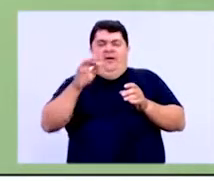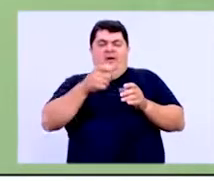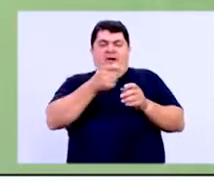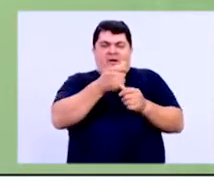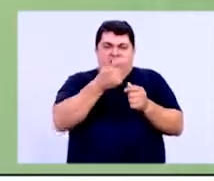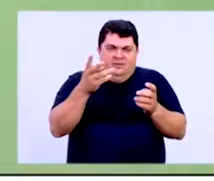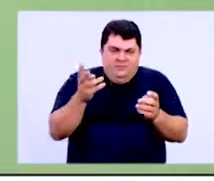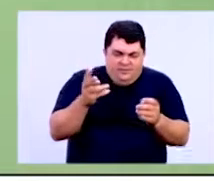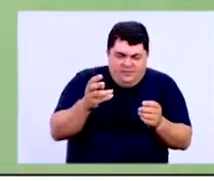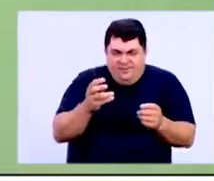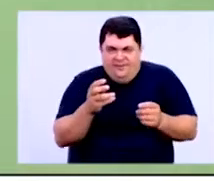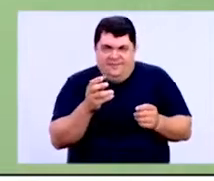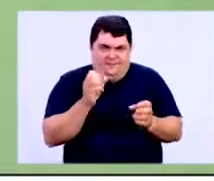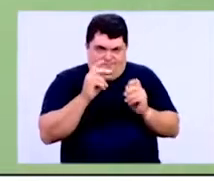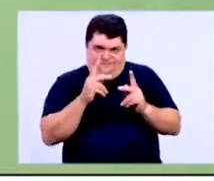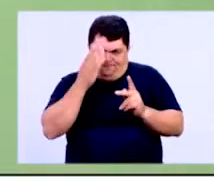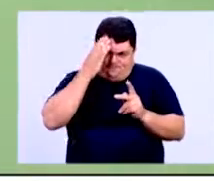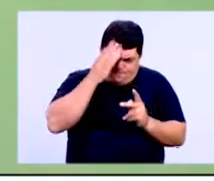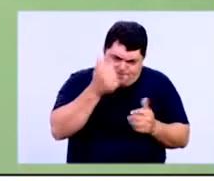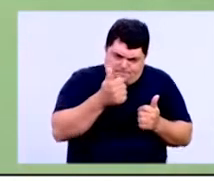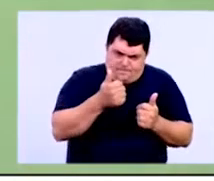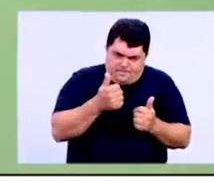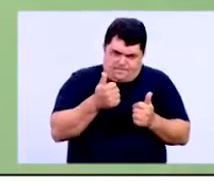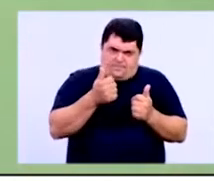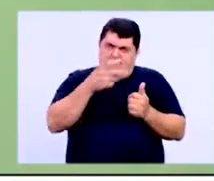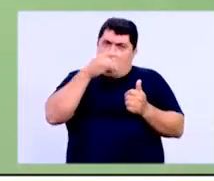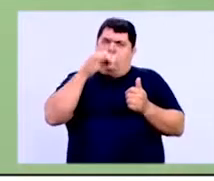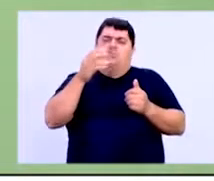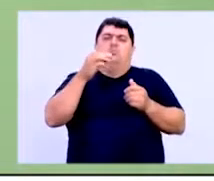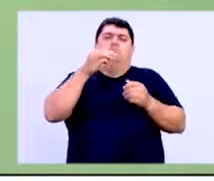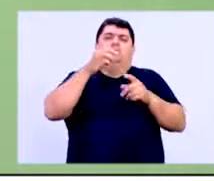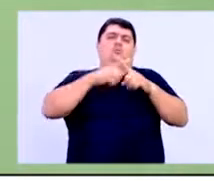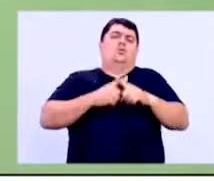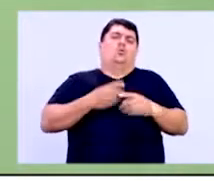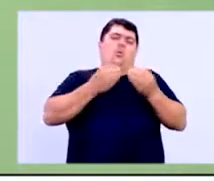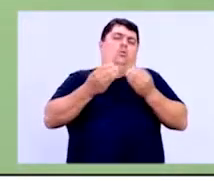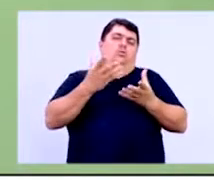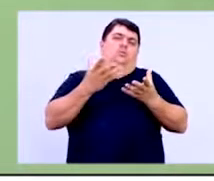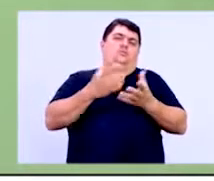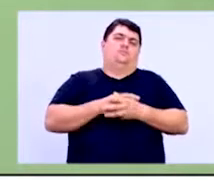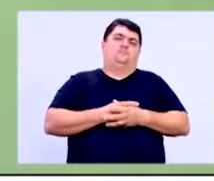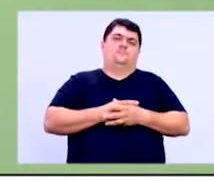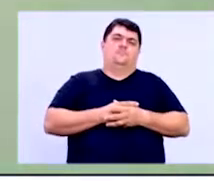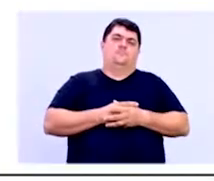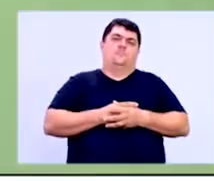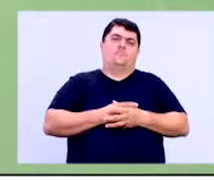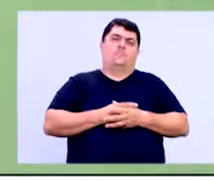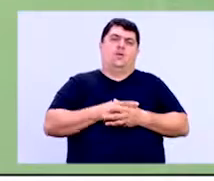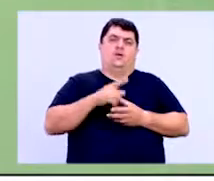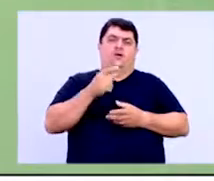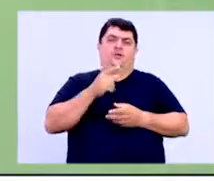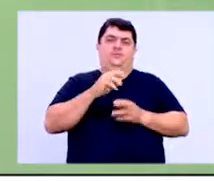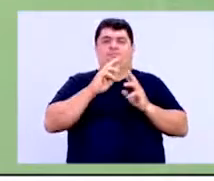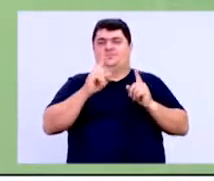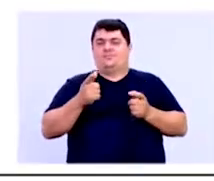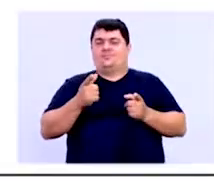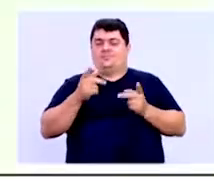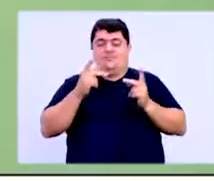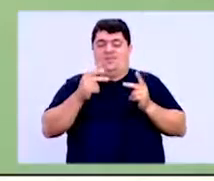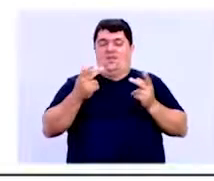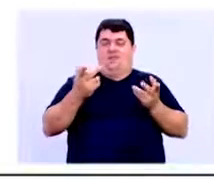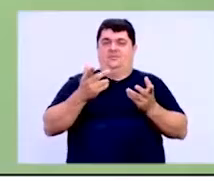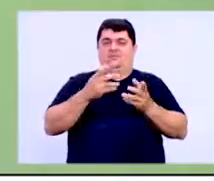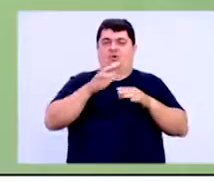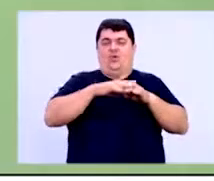divisor. Tá bem, professor? E o que é o tal do make-up multiplicador? Make-up multiplicador é um modo diferente de fazer essa